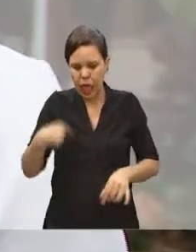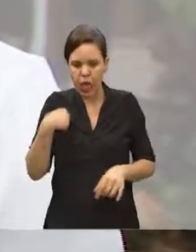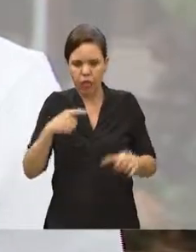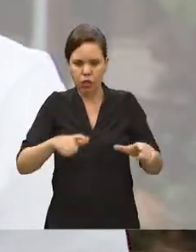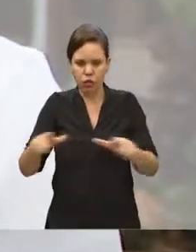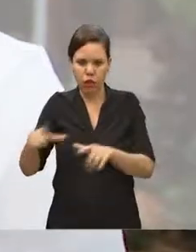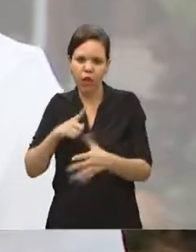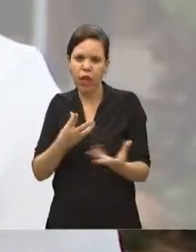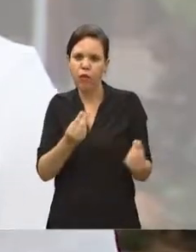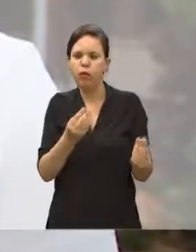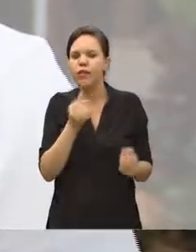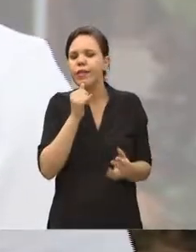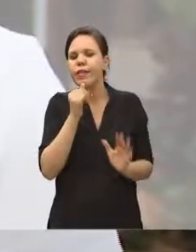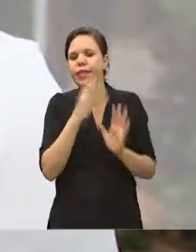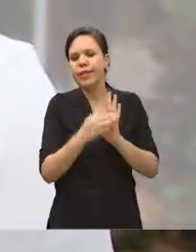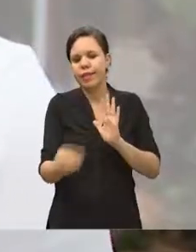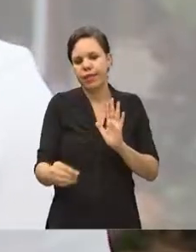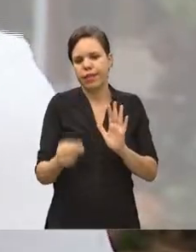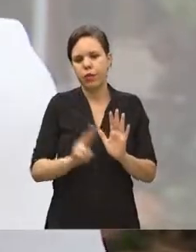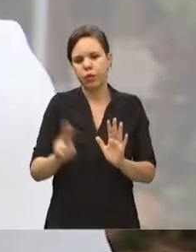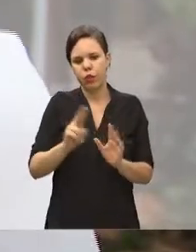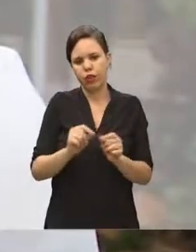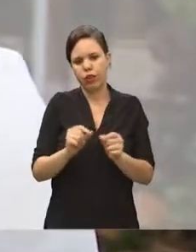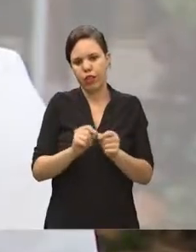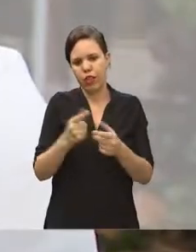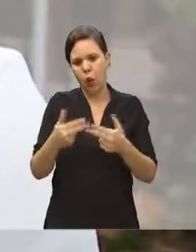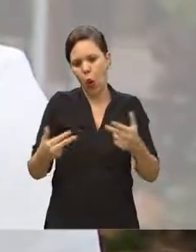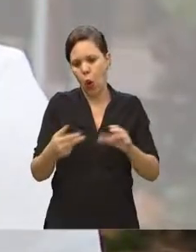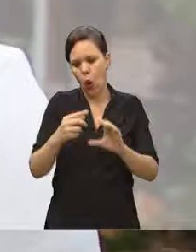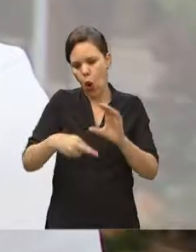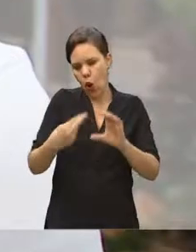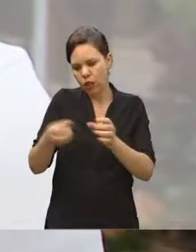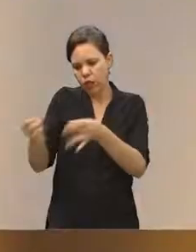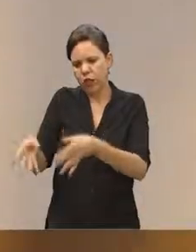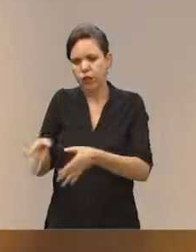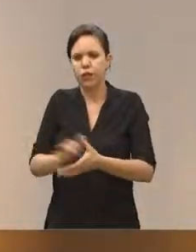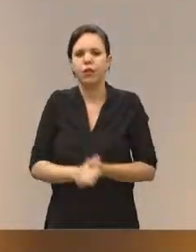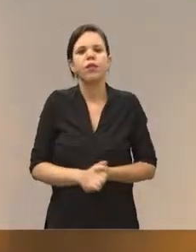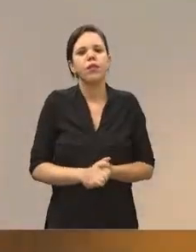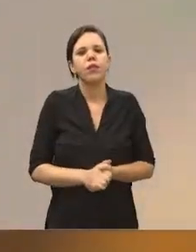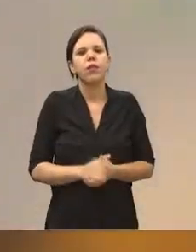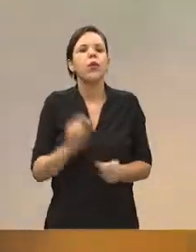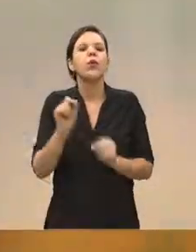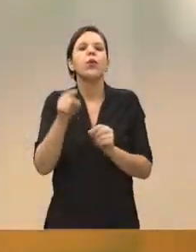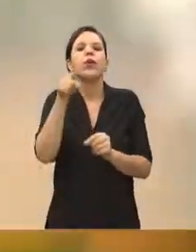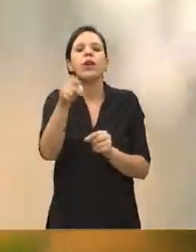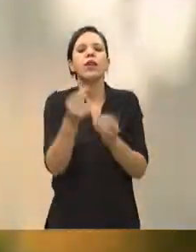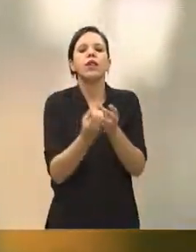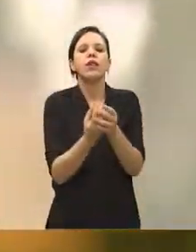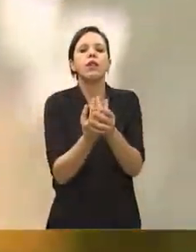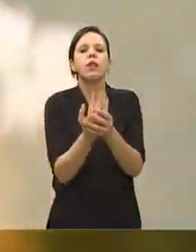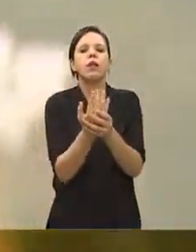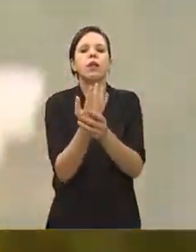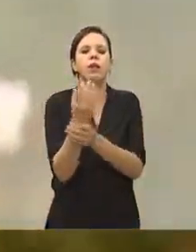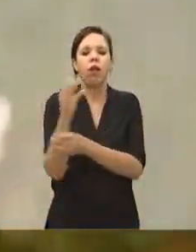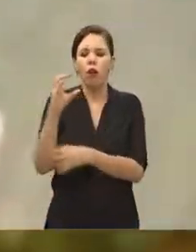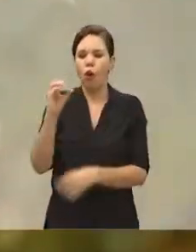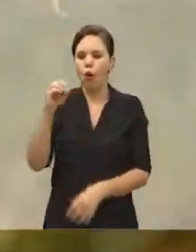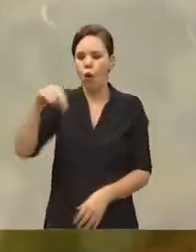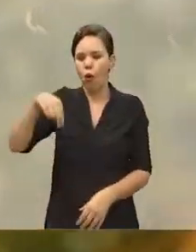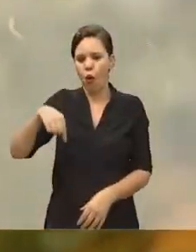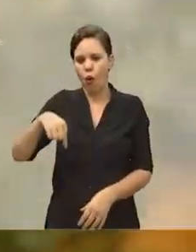tem muito exemplo disso, do que a gente pode fazer com coisas que iriam para o lixo. E essas plantas aéreas, as